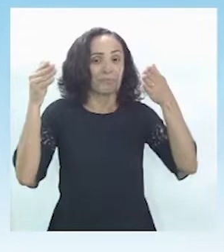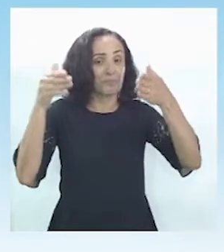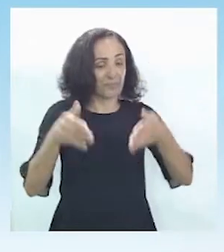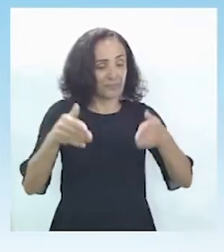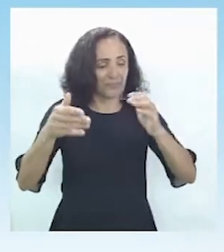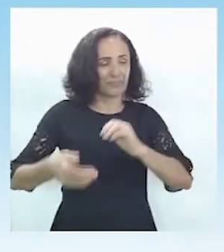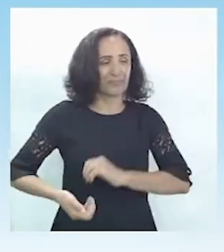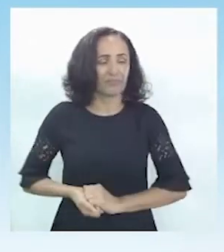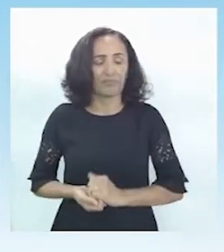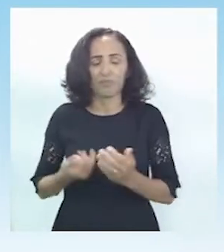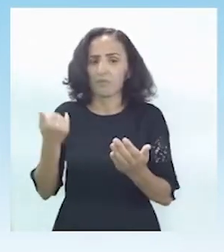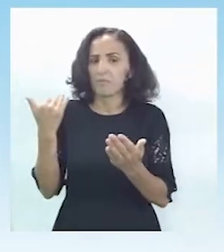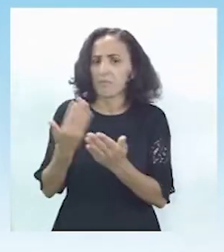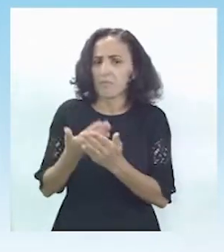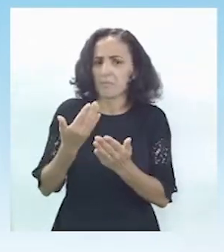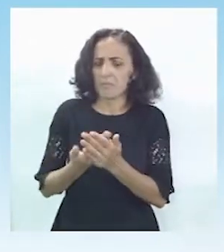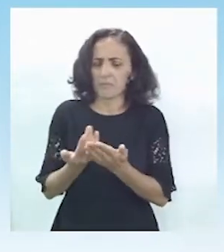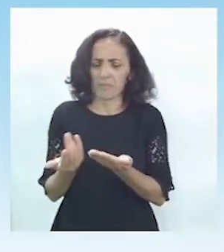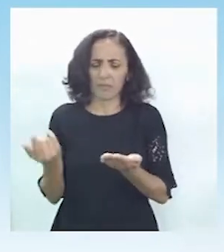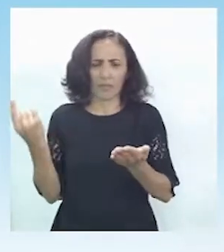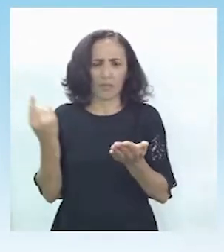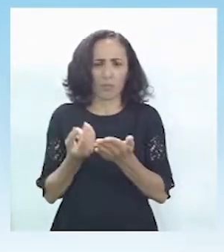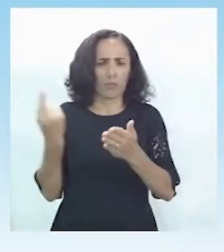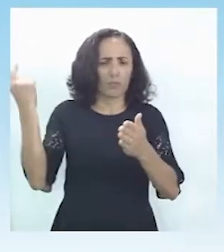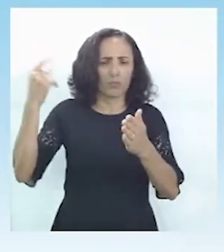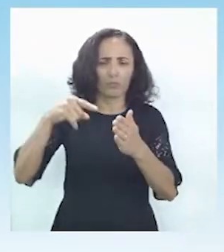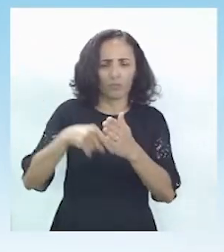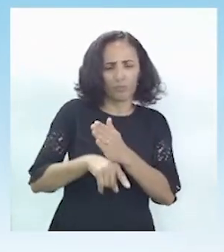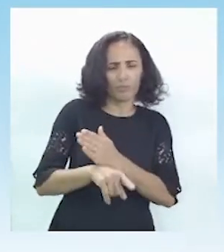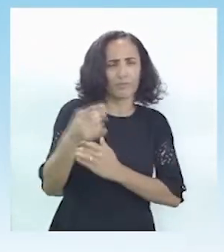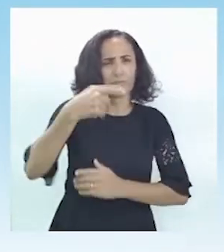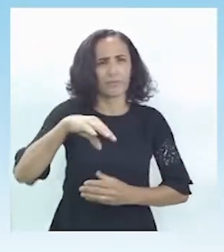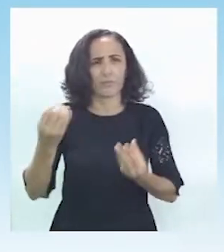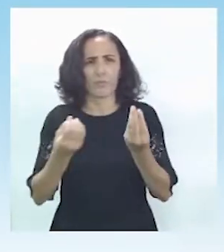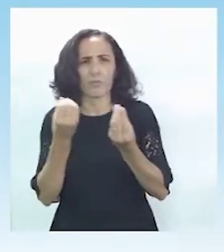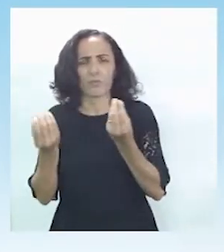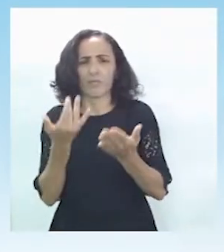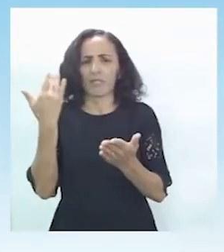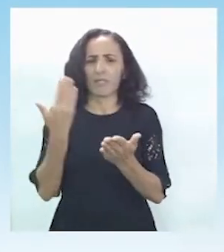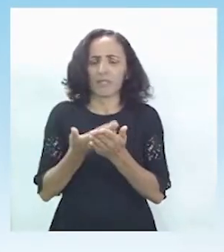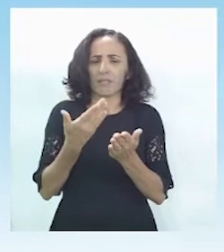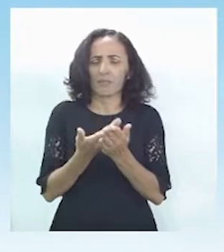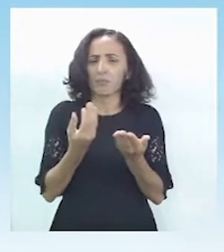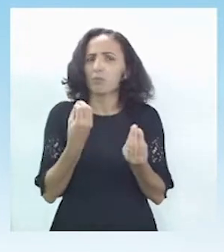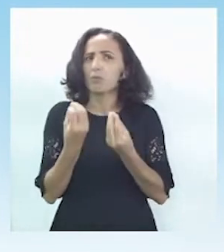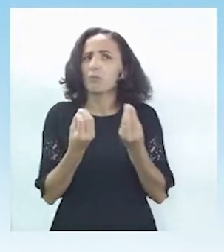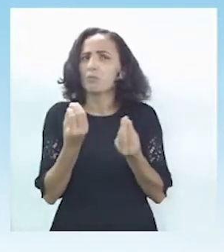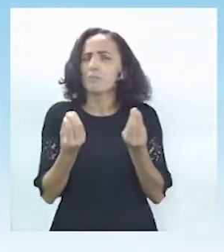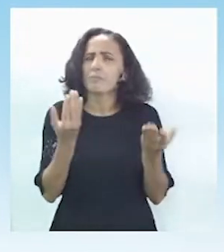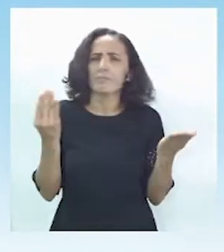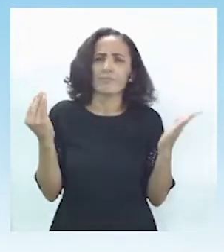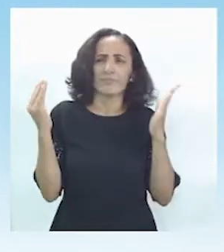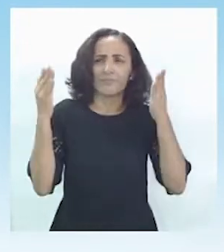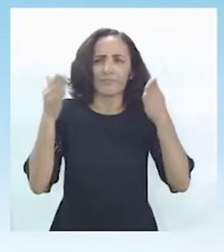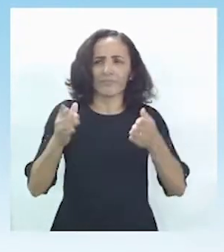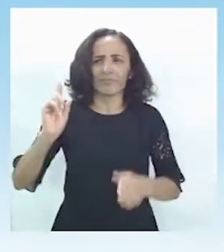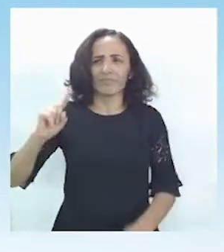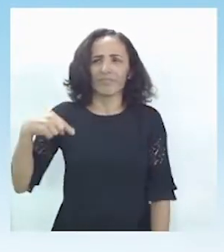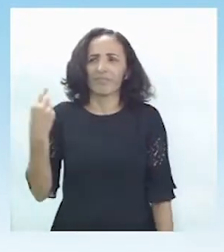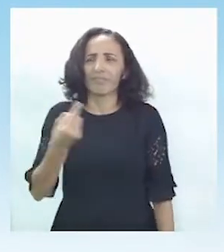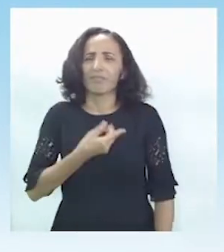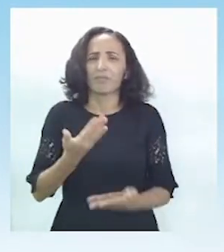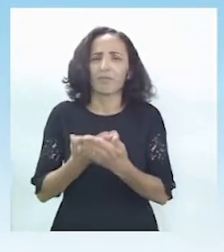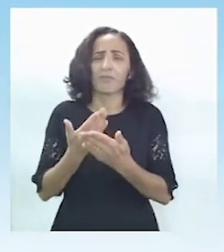Iremos falar sobre usinas de geração de energia. Quando eu falo estudo dirigido, é porque nós